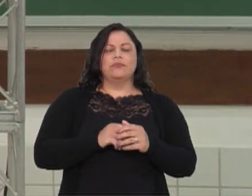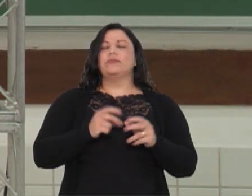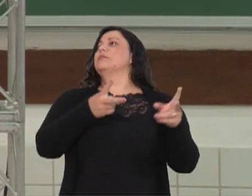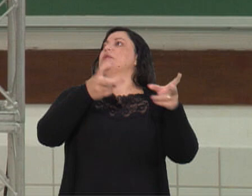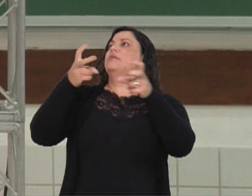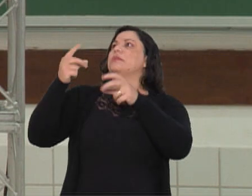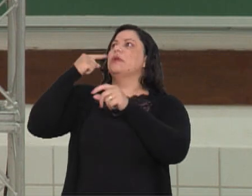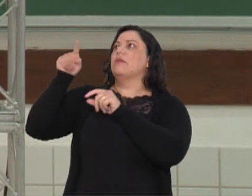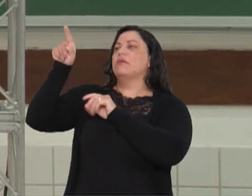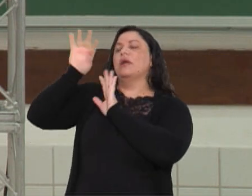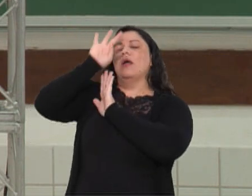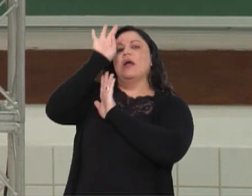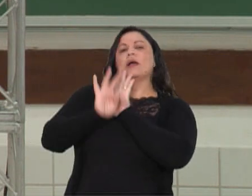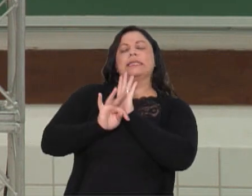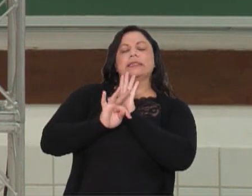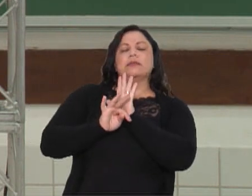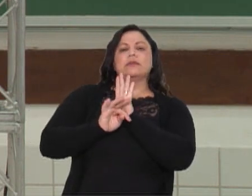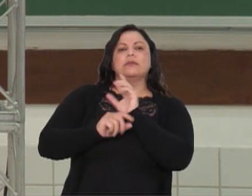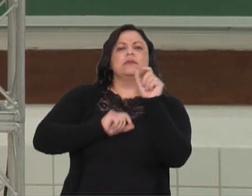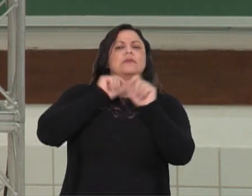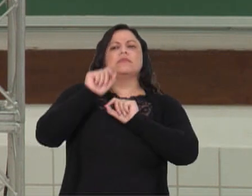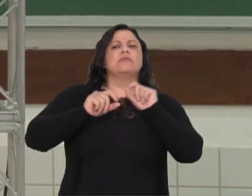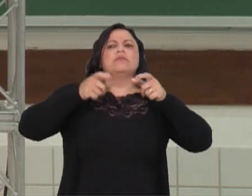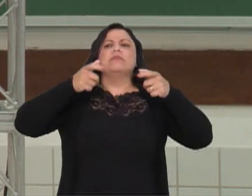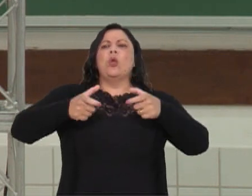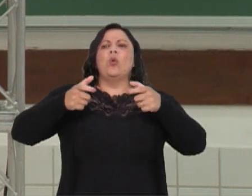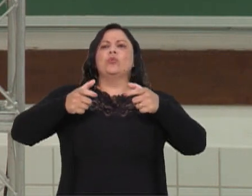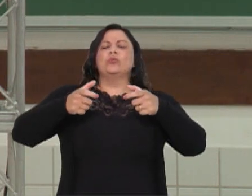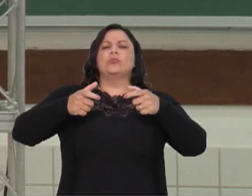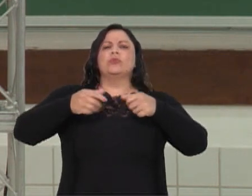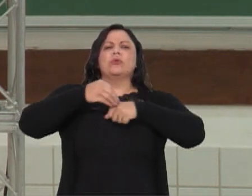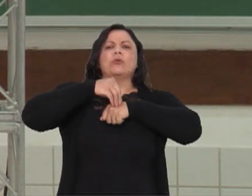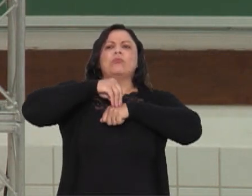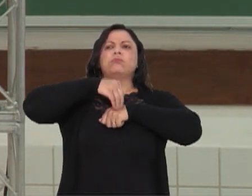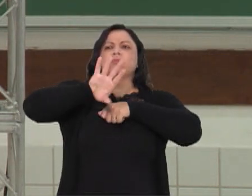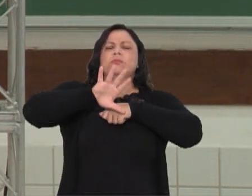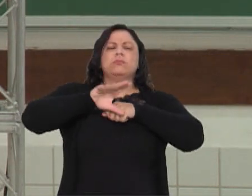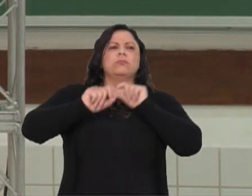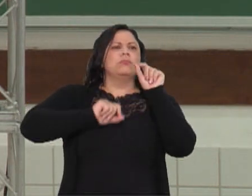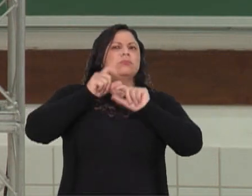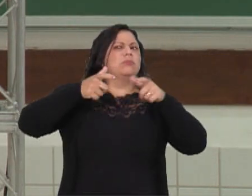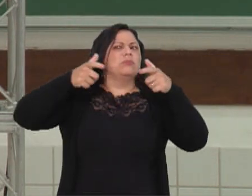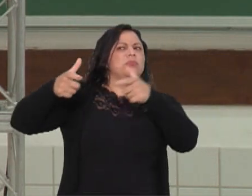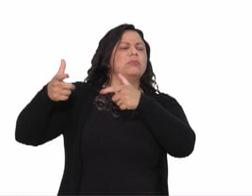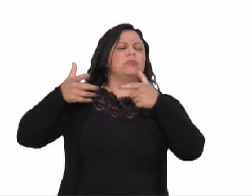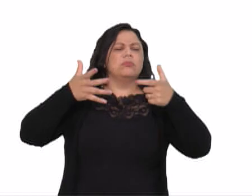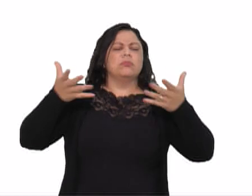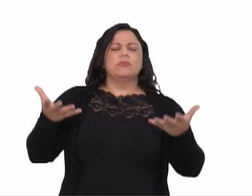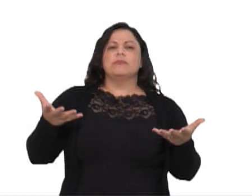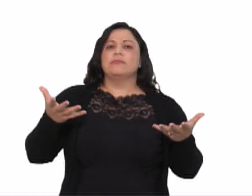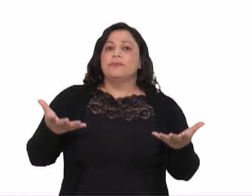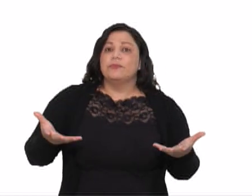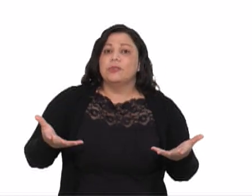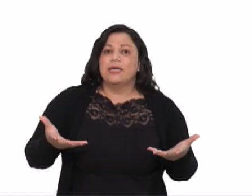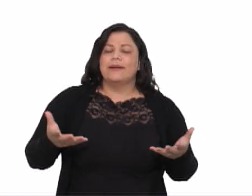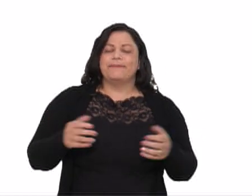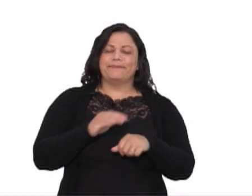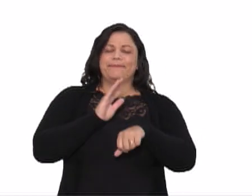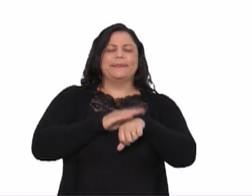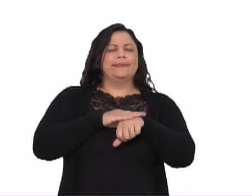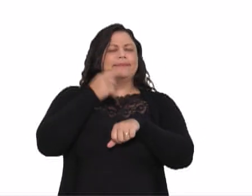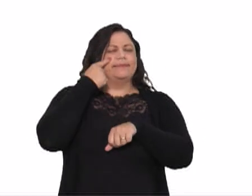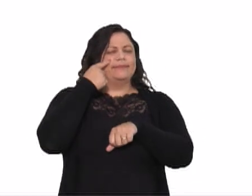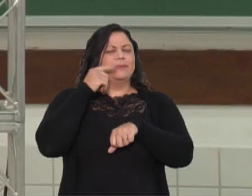esse texto, onde ele foi publicado a partir dessas informações aqui, tá? Um tempinho para